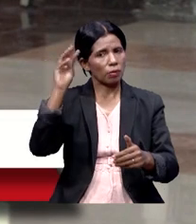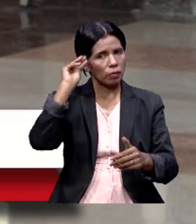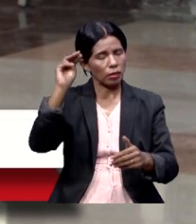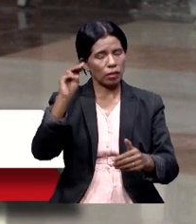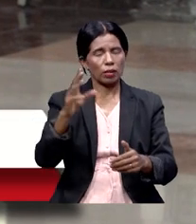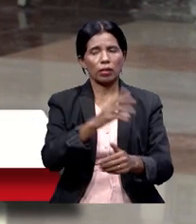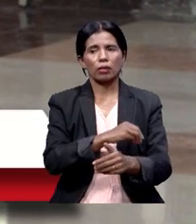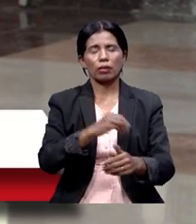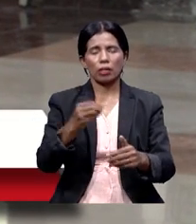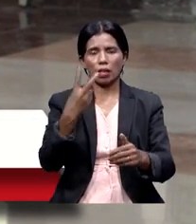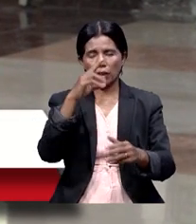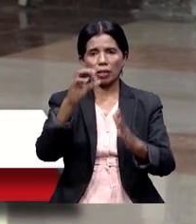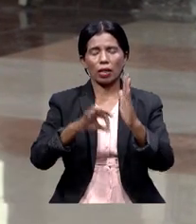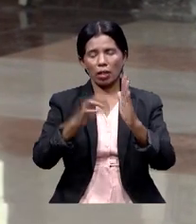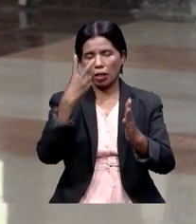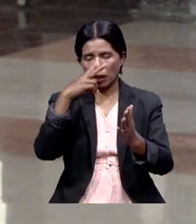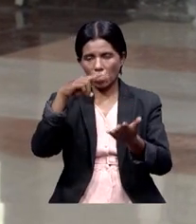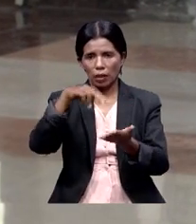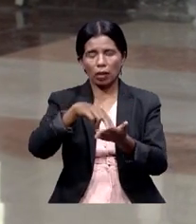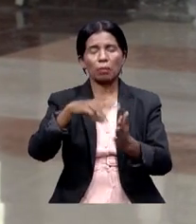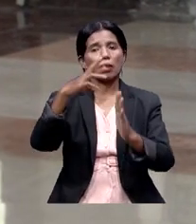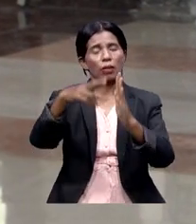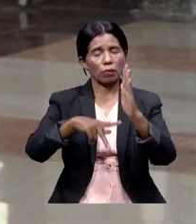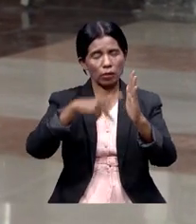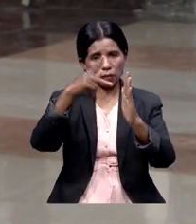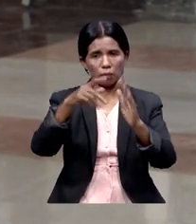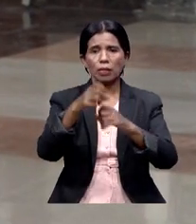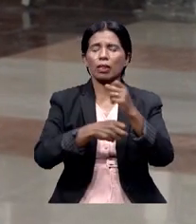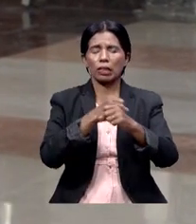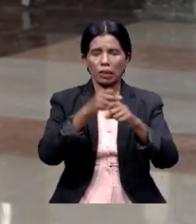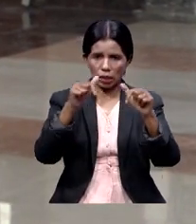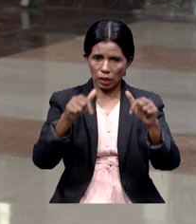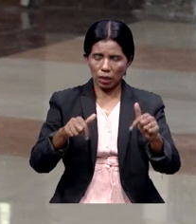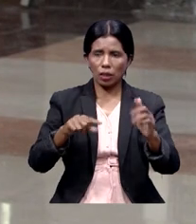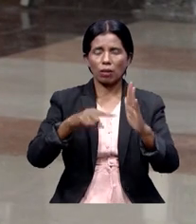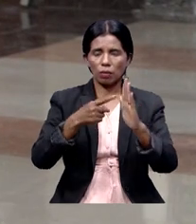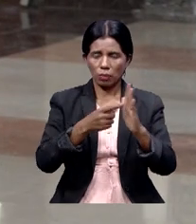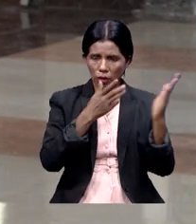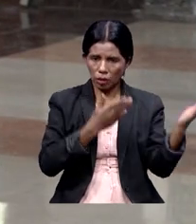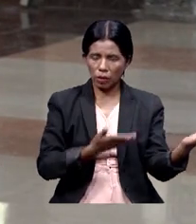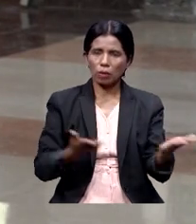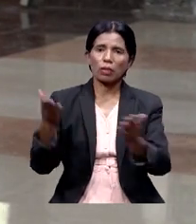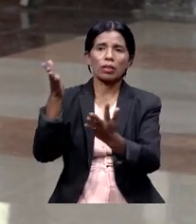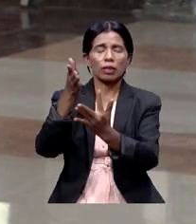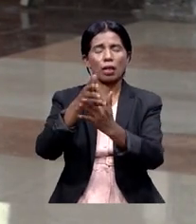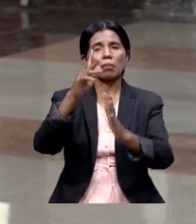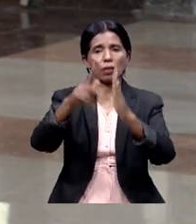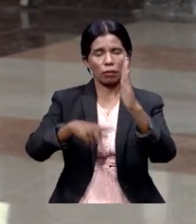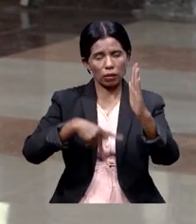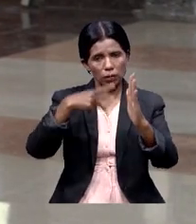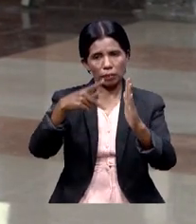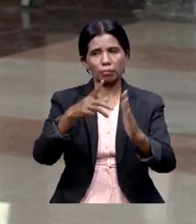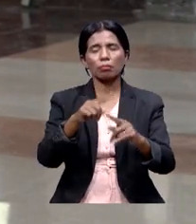fase revisão do currículo, significa que a retina ainda nem lara, a rua e a tama e a currículo, depois, mas